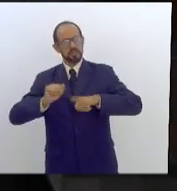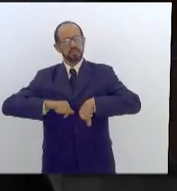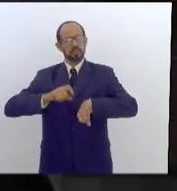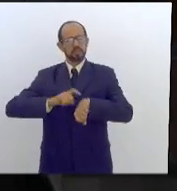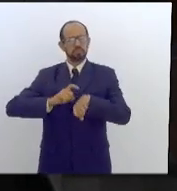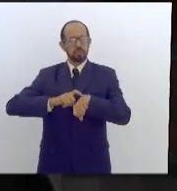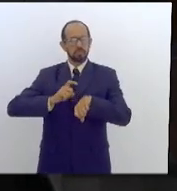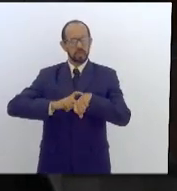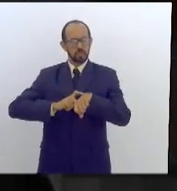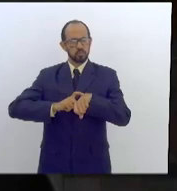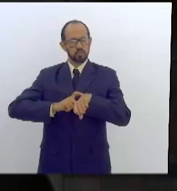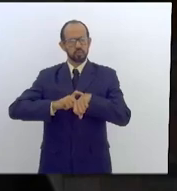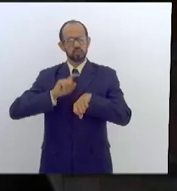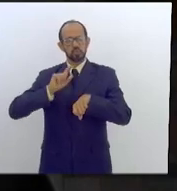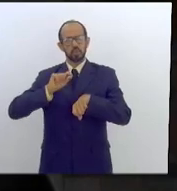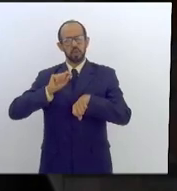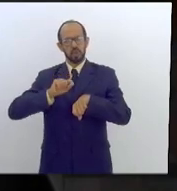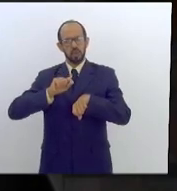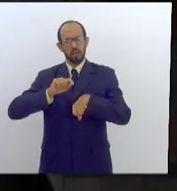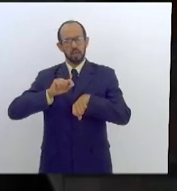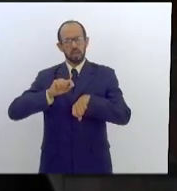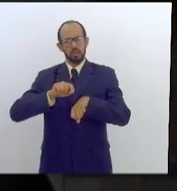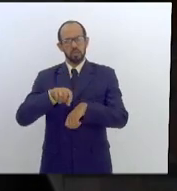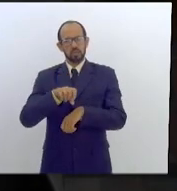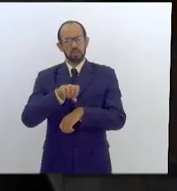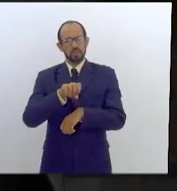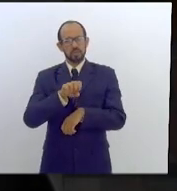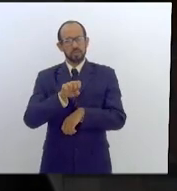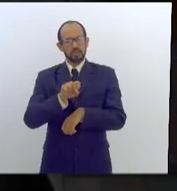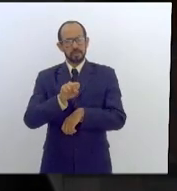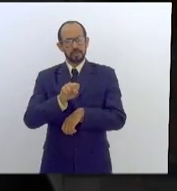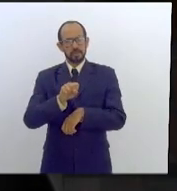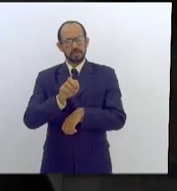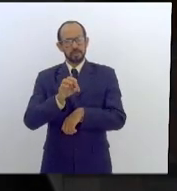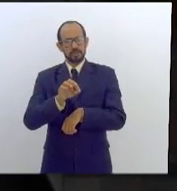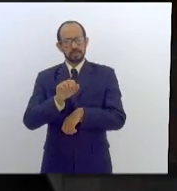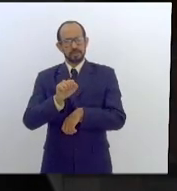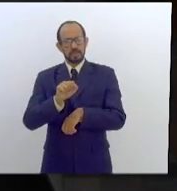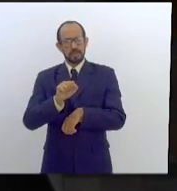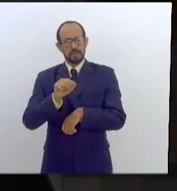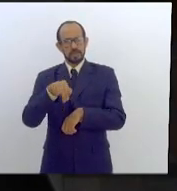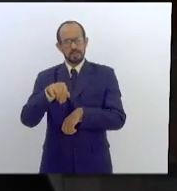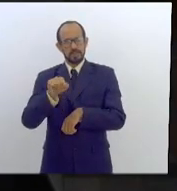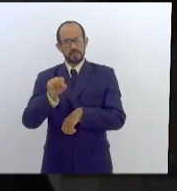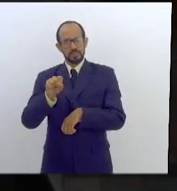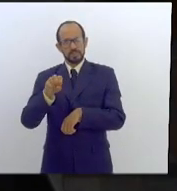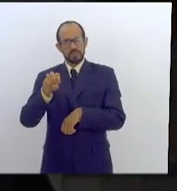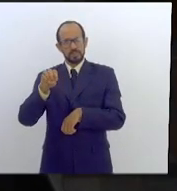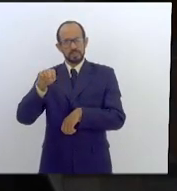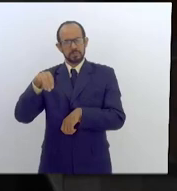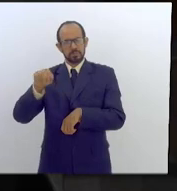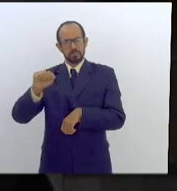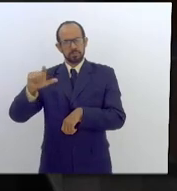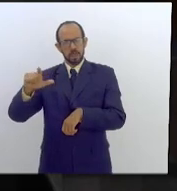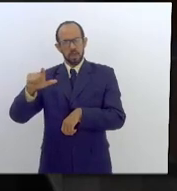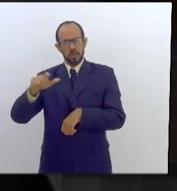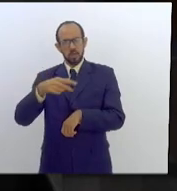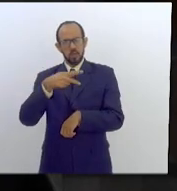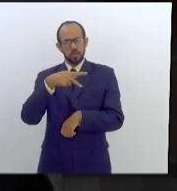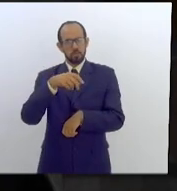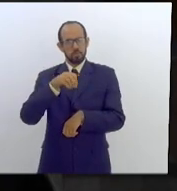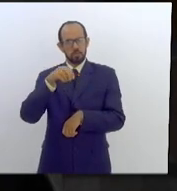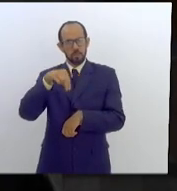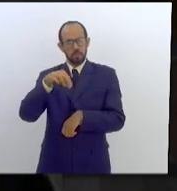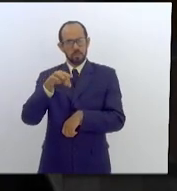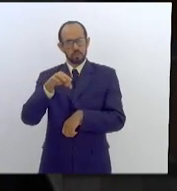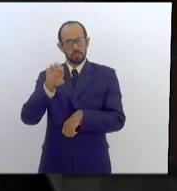do famoso Estanislau Ponte Preta que no duro o